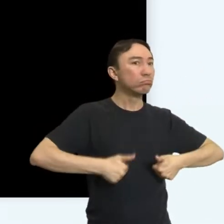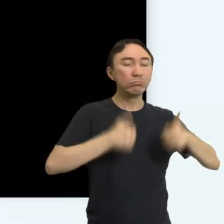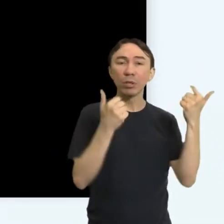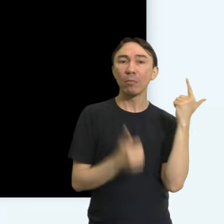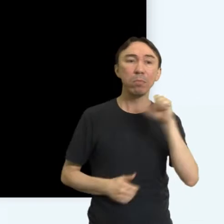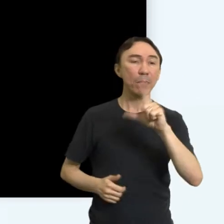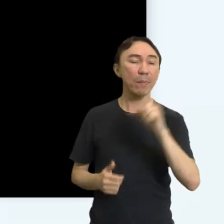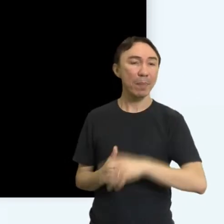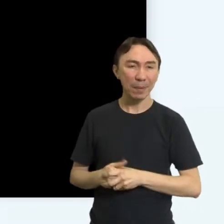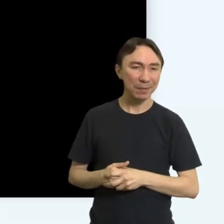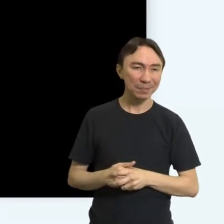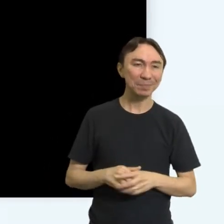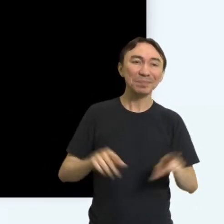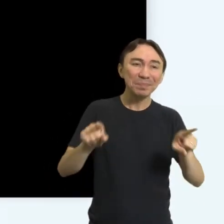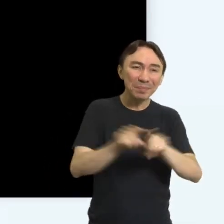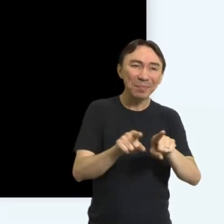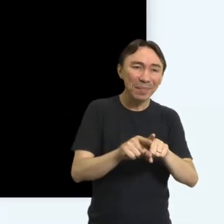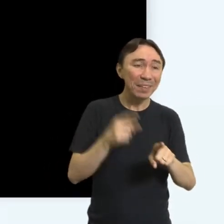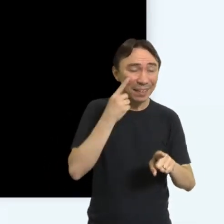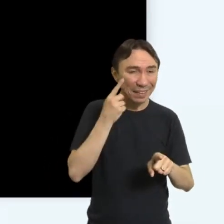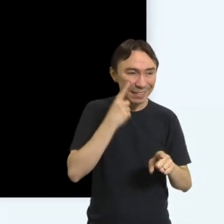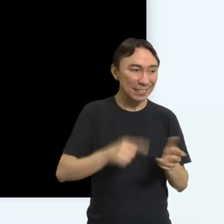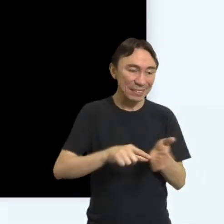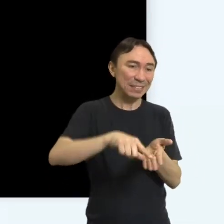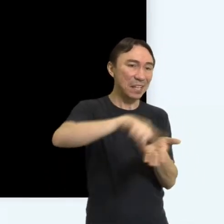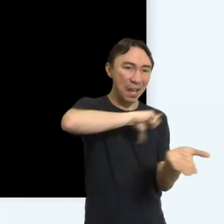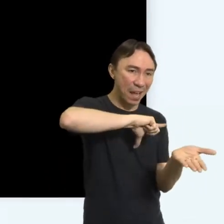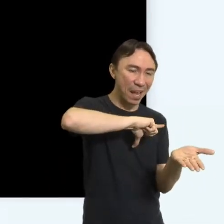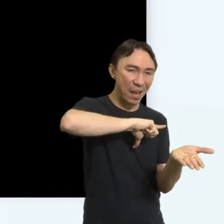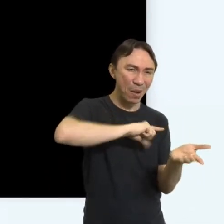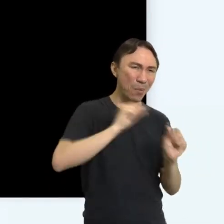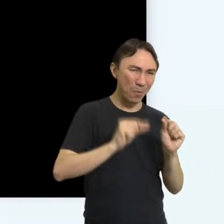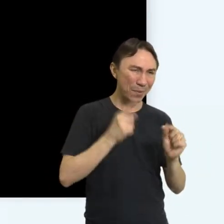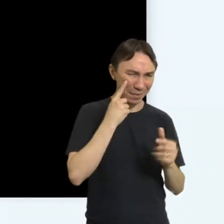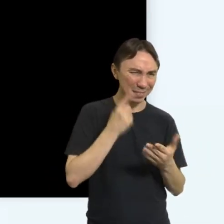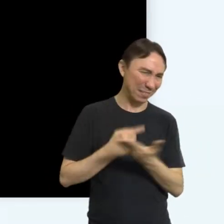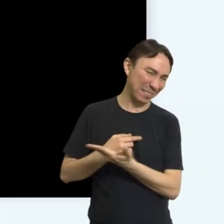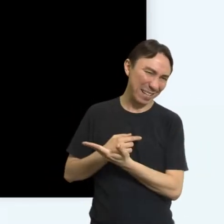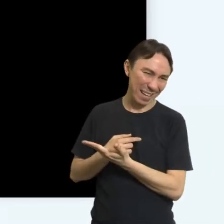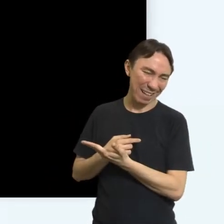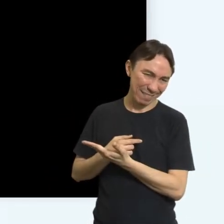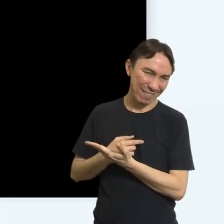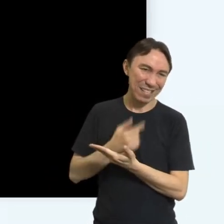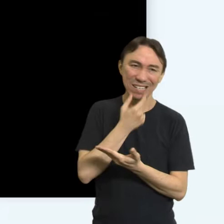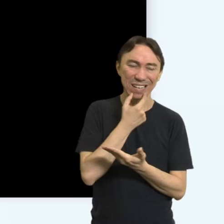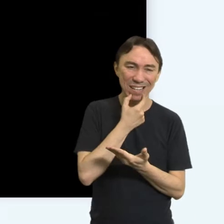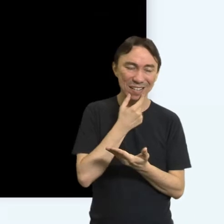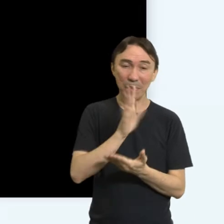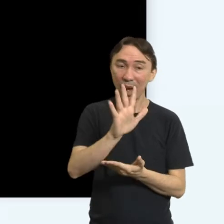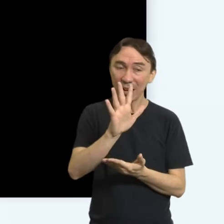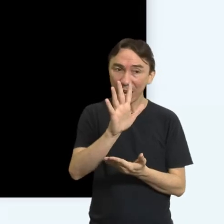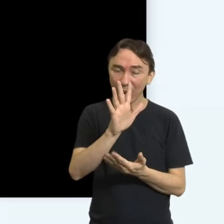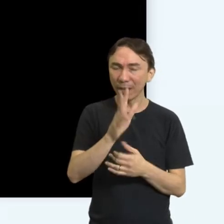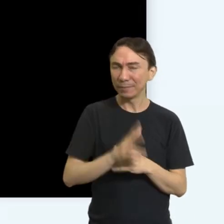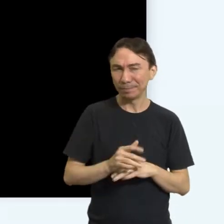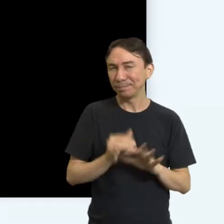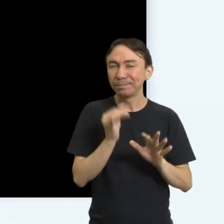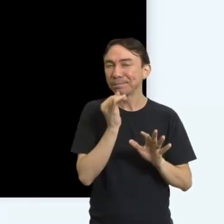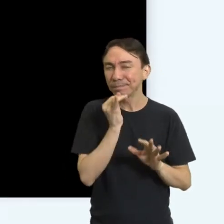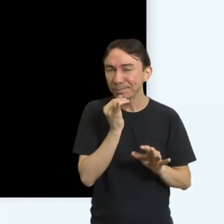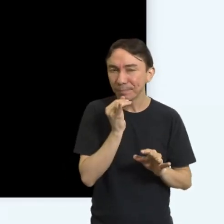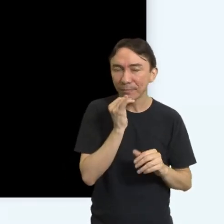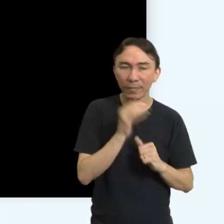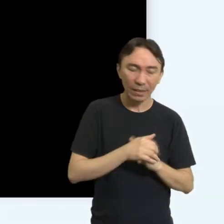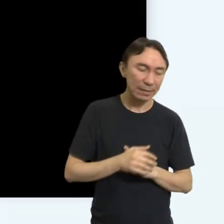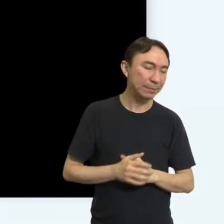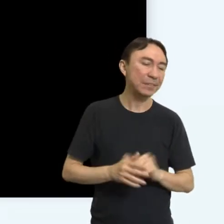de antecipação é conhecida como efeito priming. O nome é estrangeiro, mas o sentido é bem simples. Pense que você começou a ler